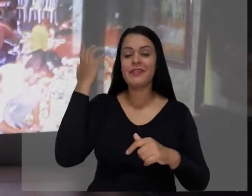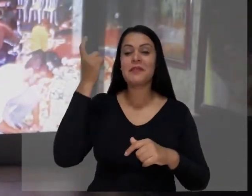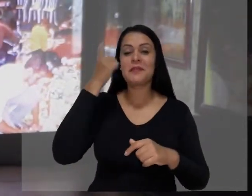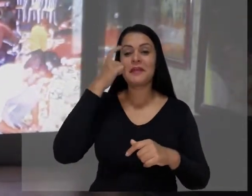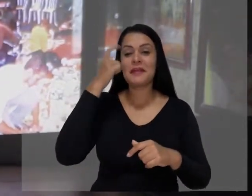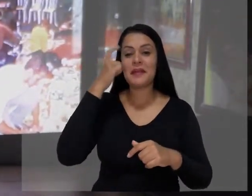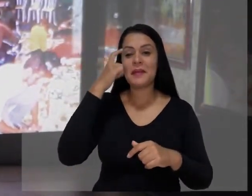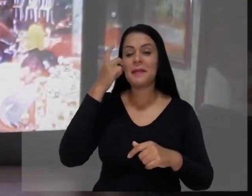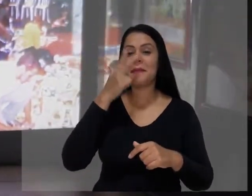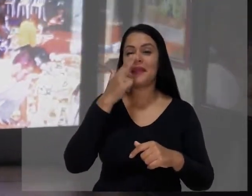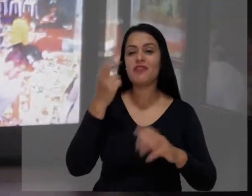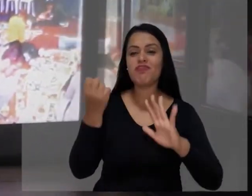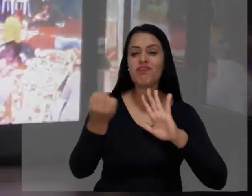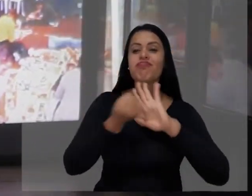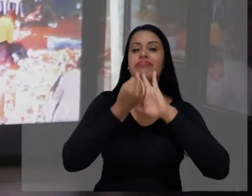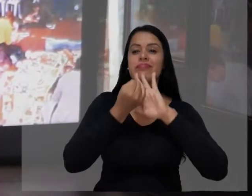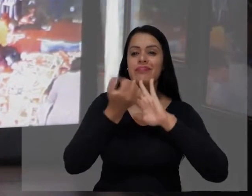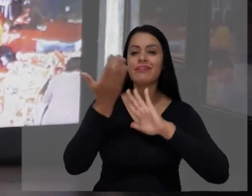um registro.